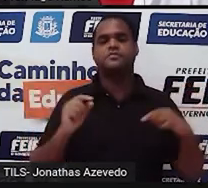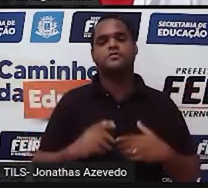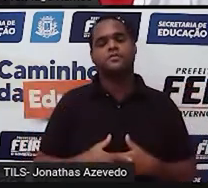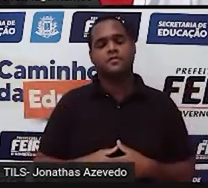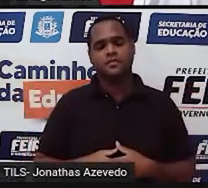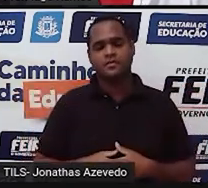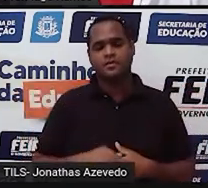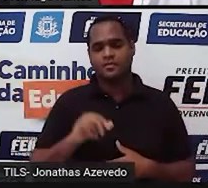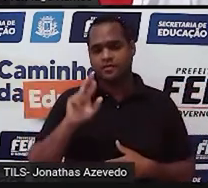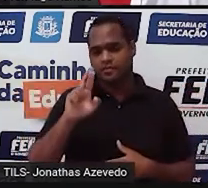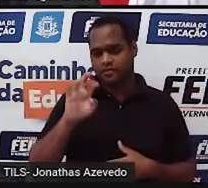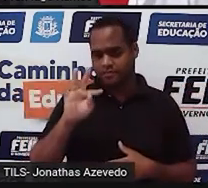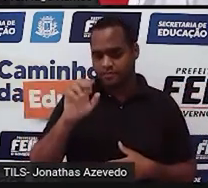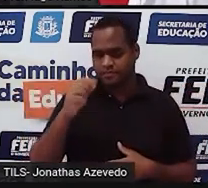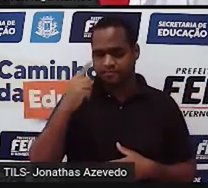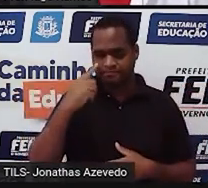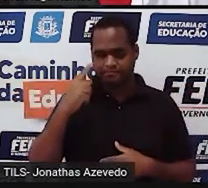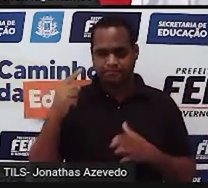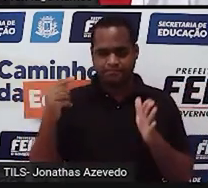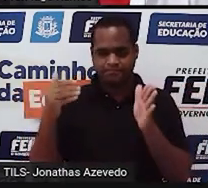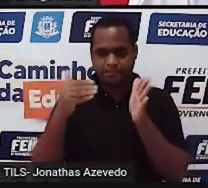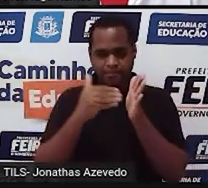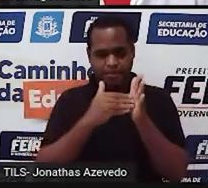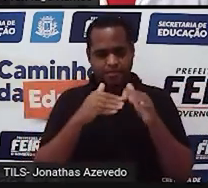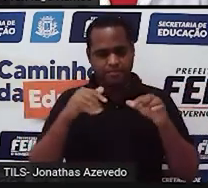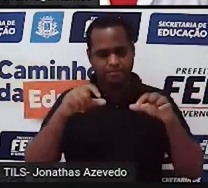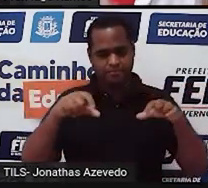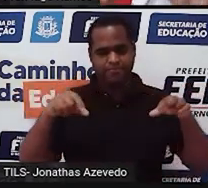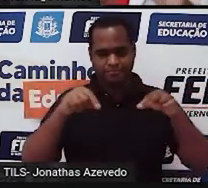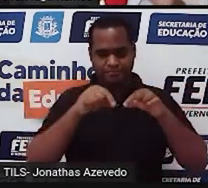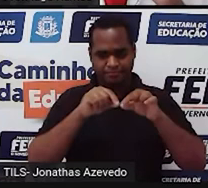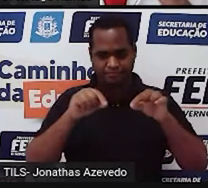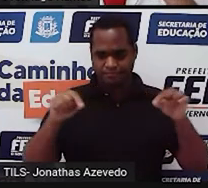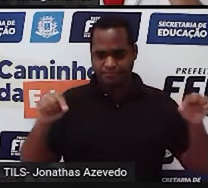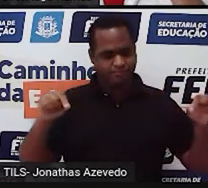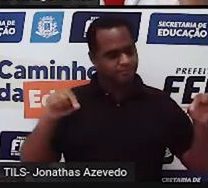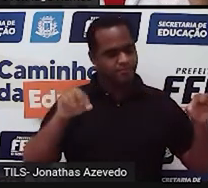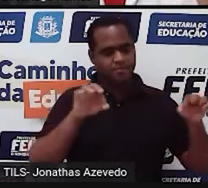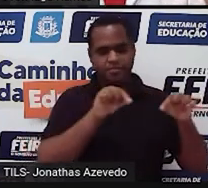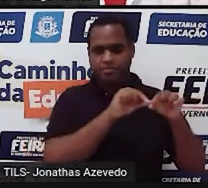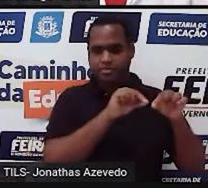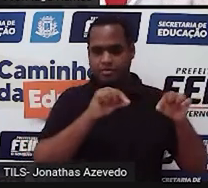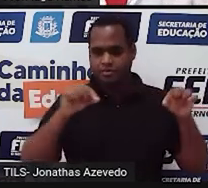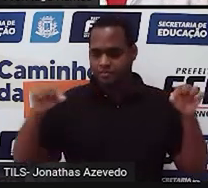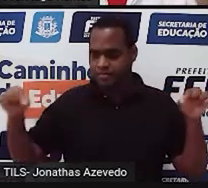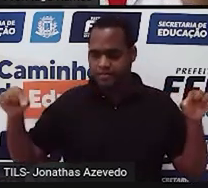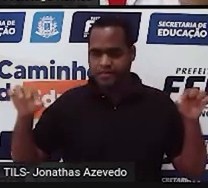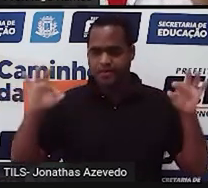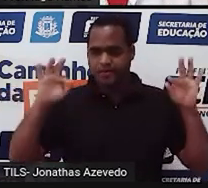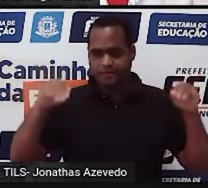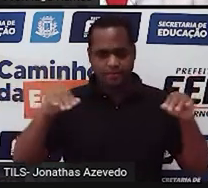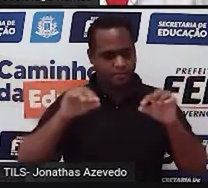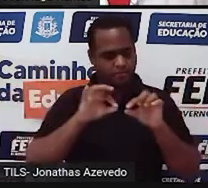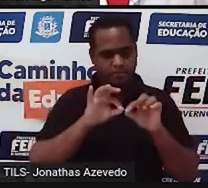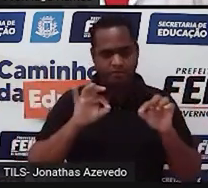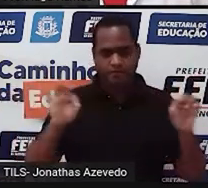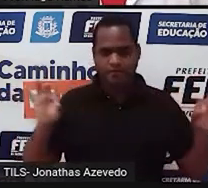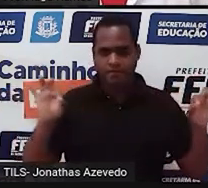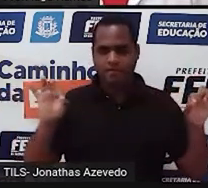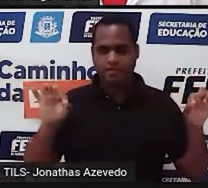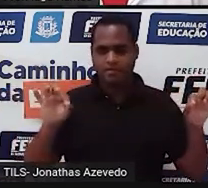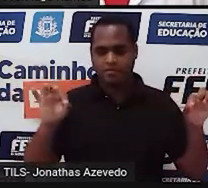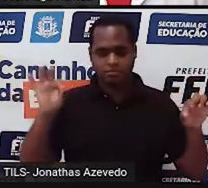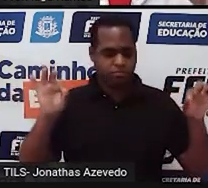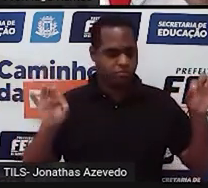reta né são infinitos pontos de um plano e estão numa mesma linha e essa linha não tem